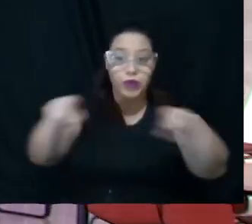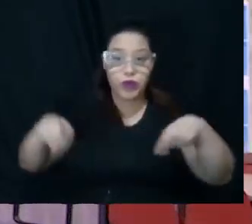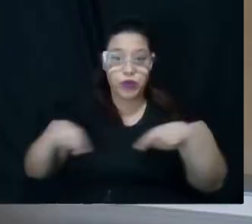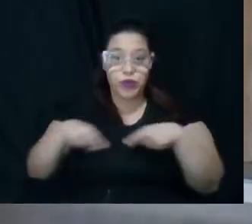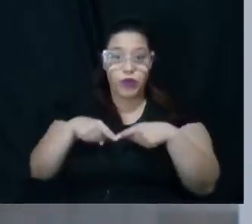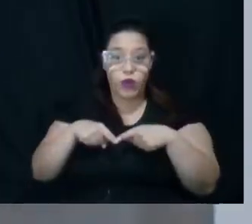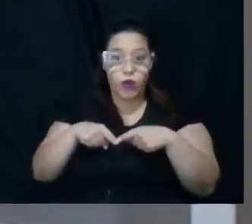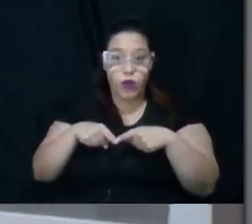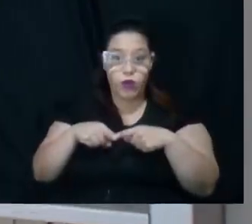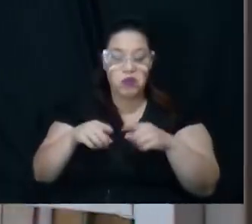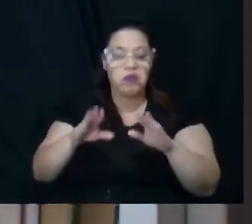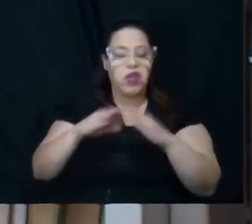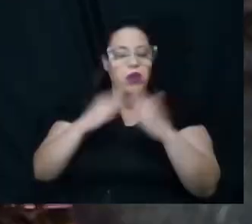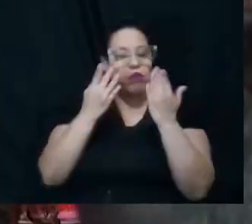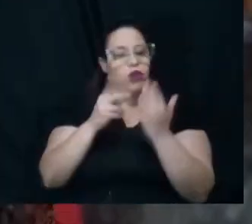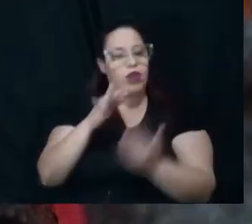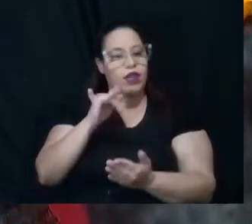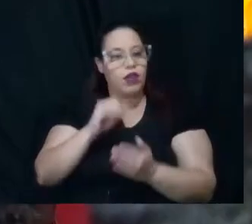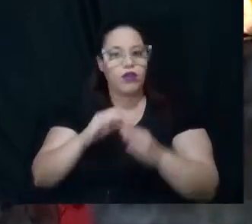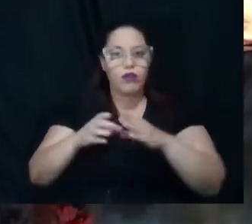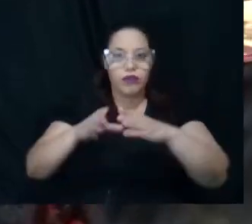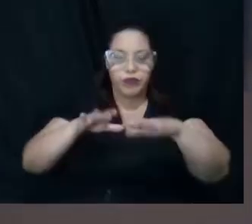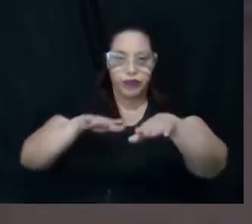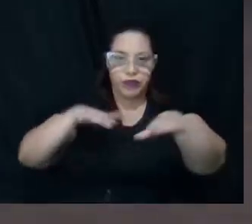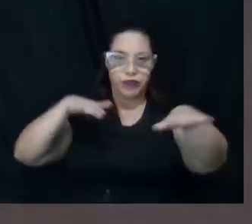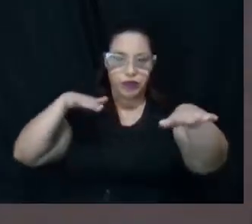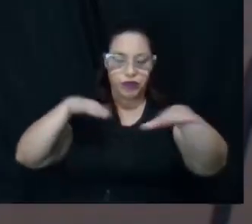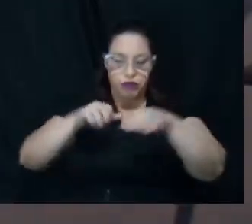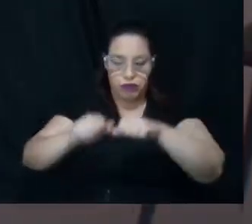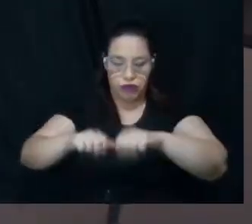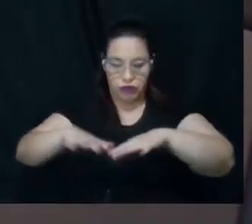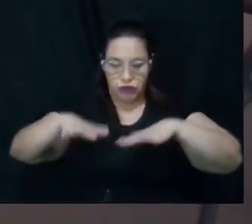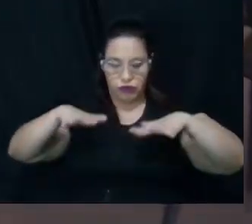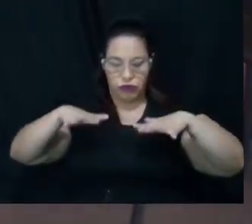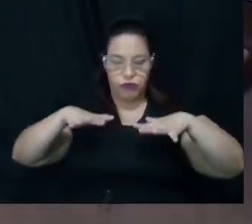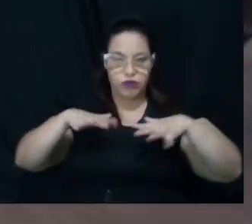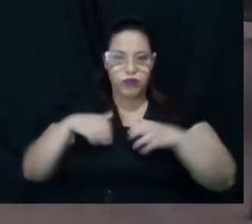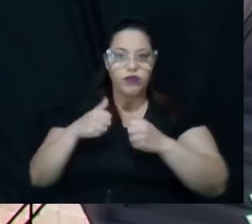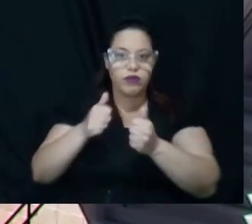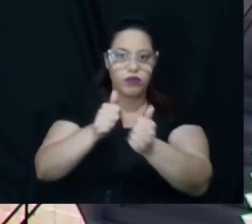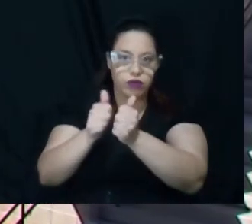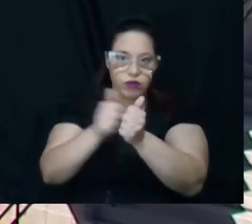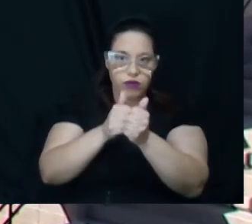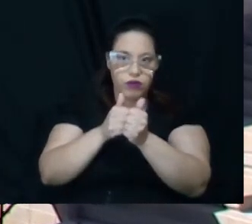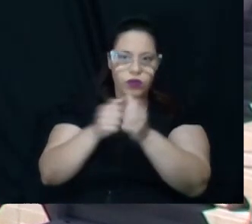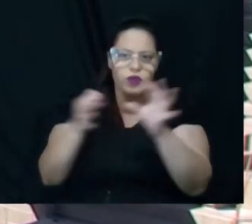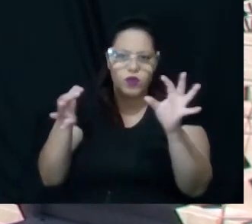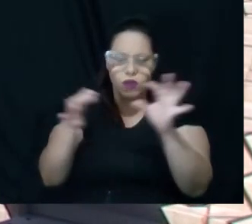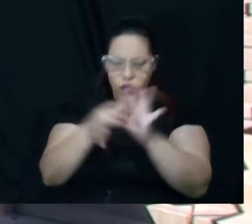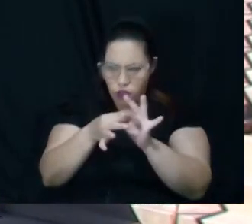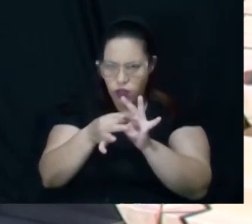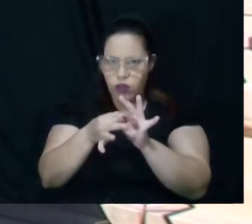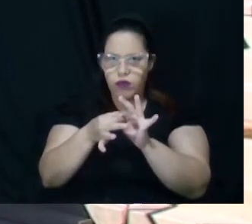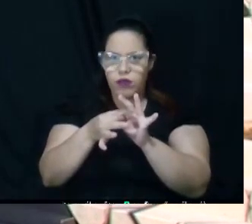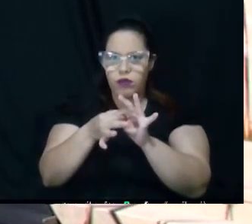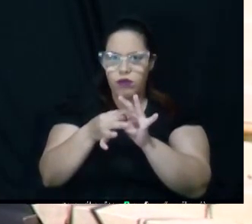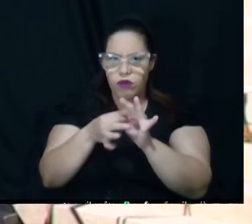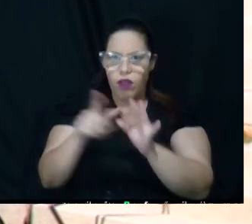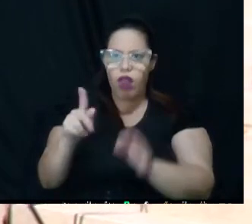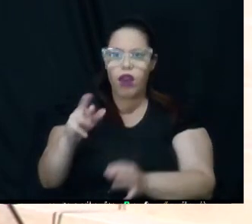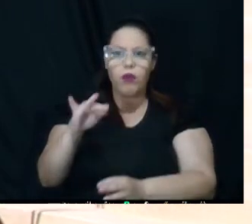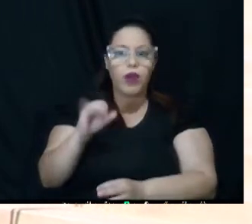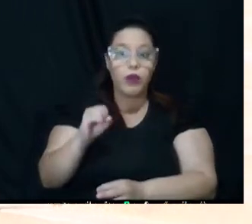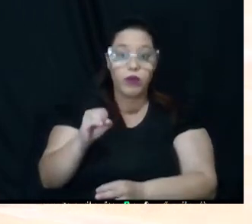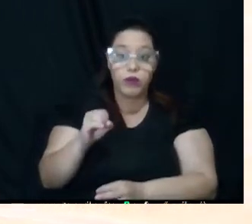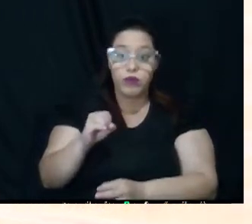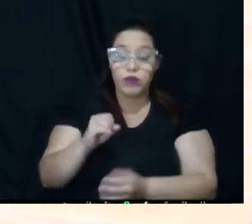centro acadêmico biblioteca auditório e espaços de encontro além de ter uma ligação direta ao laboratório Nacional de